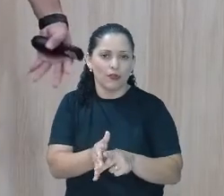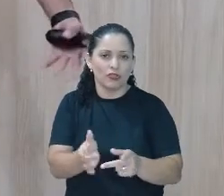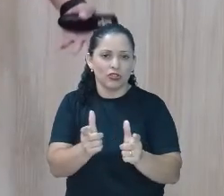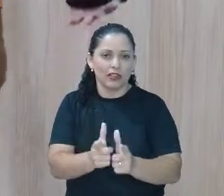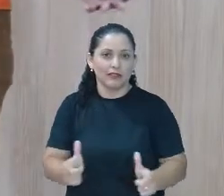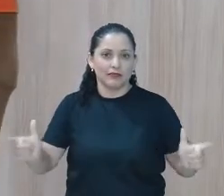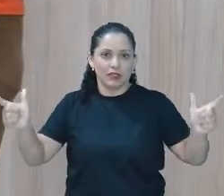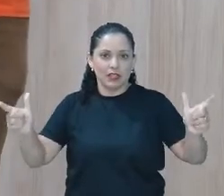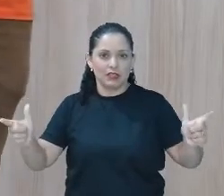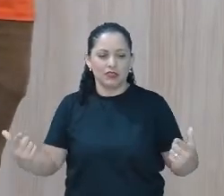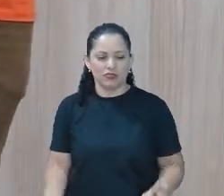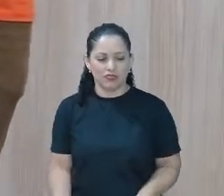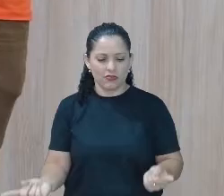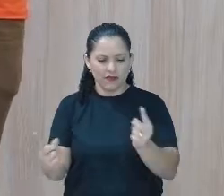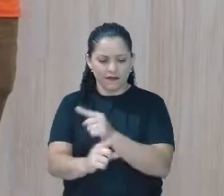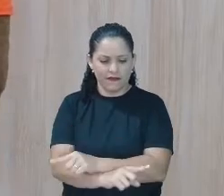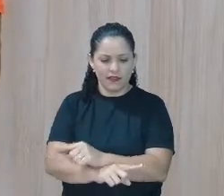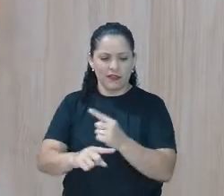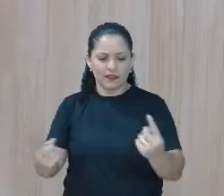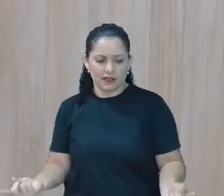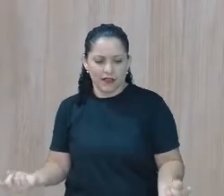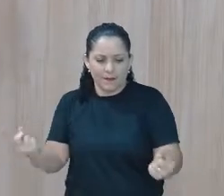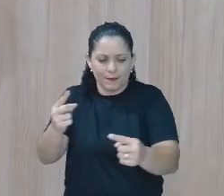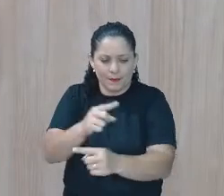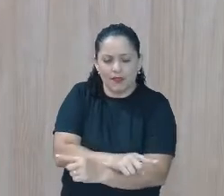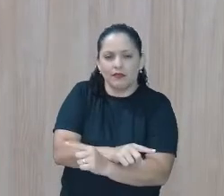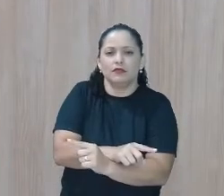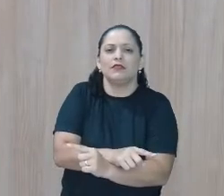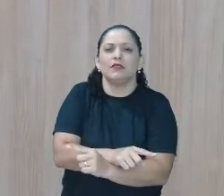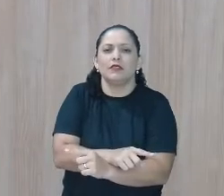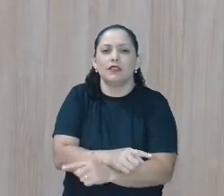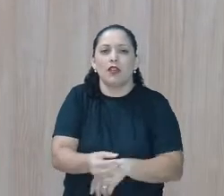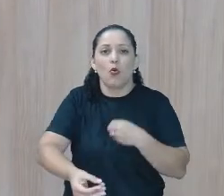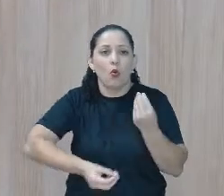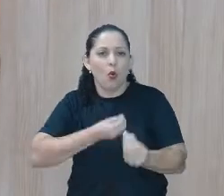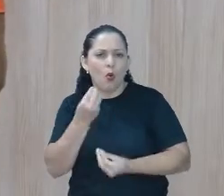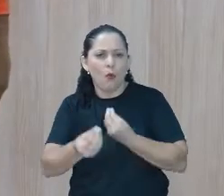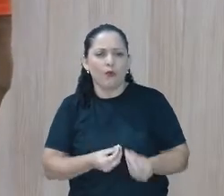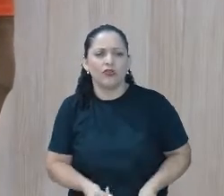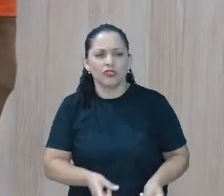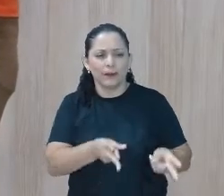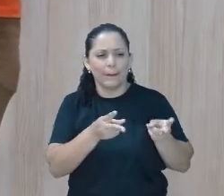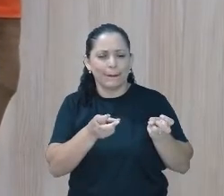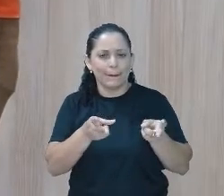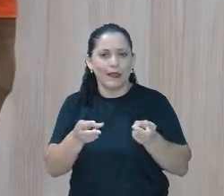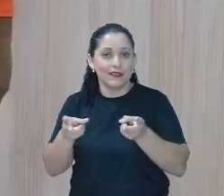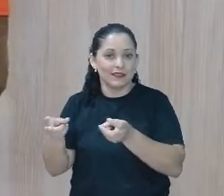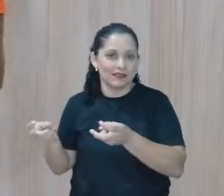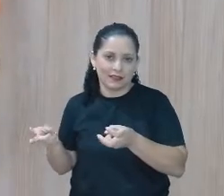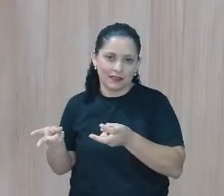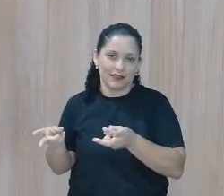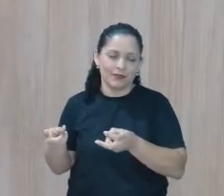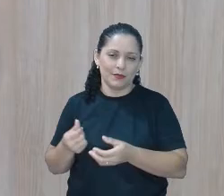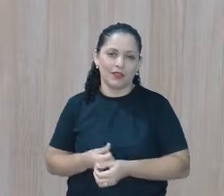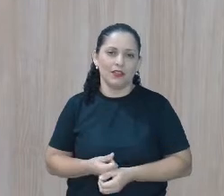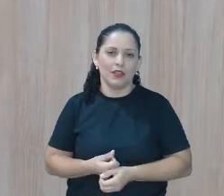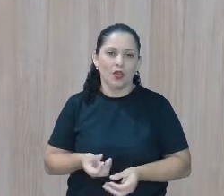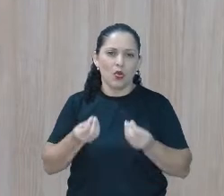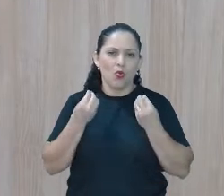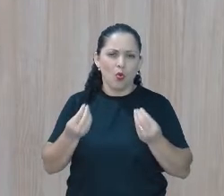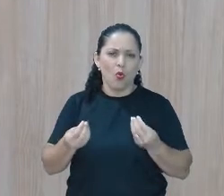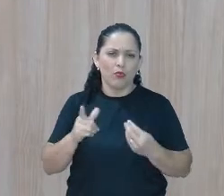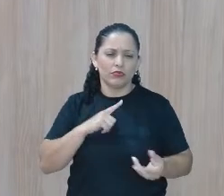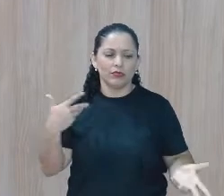diretamente, grandezas inversamente proporcionais, como é que a gente verifica, tá? Que